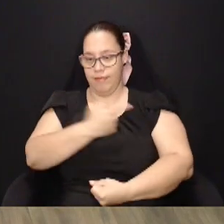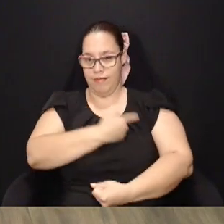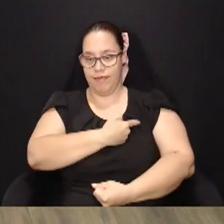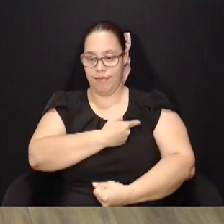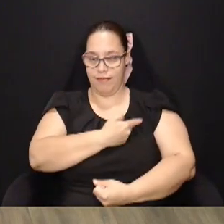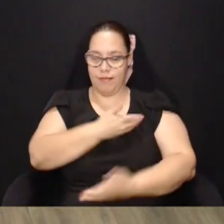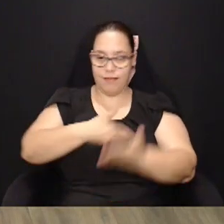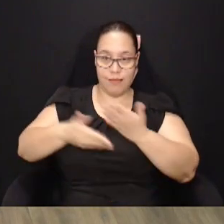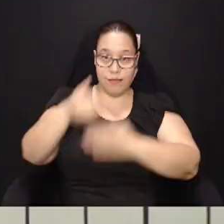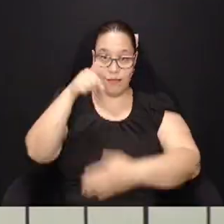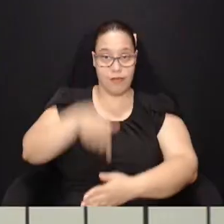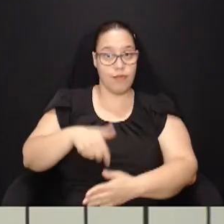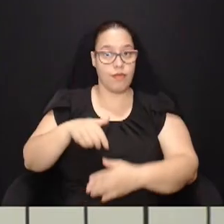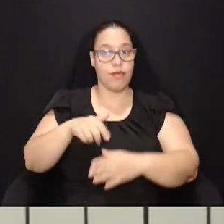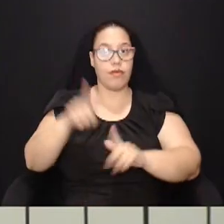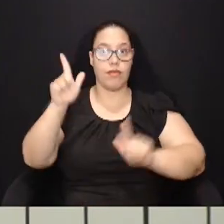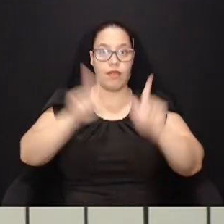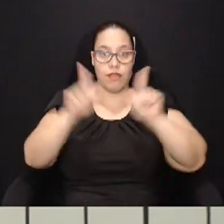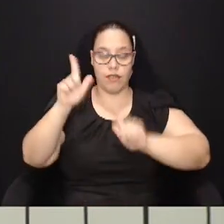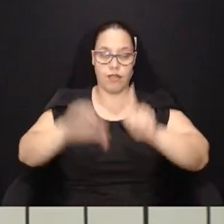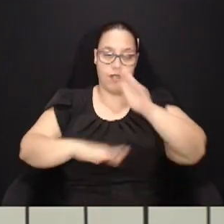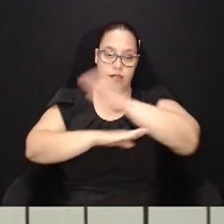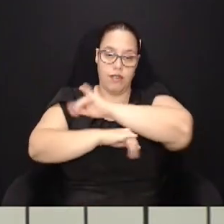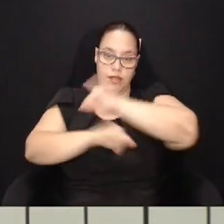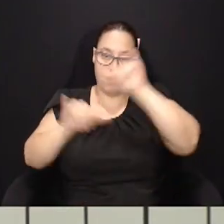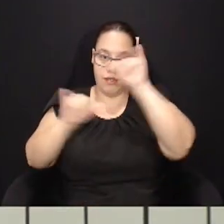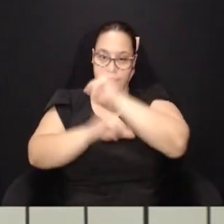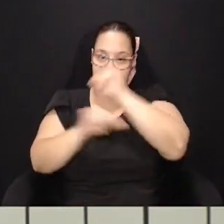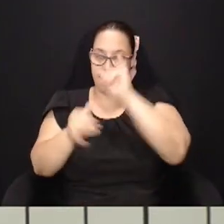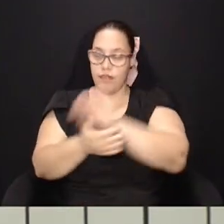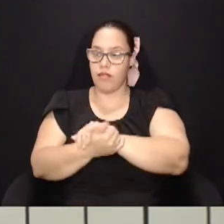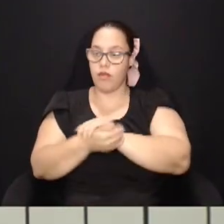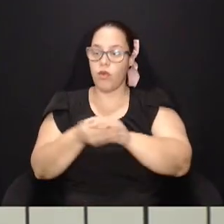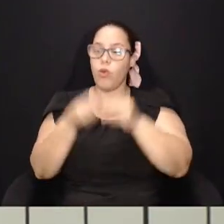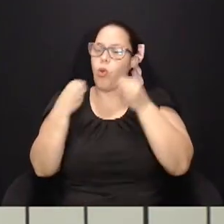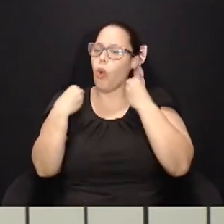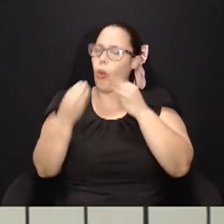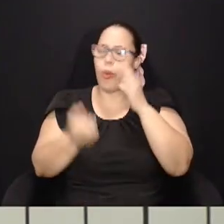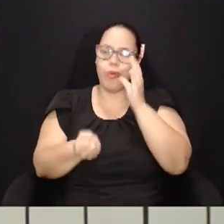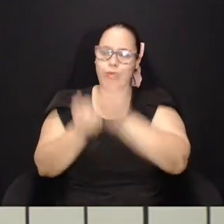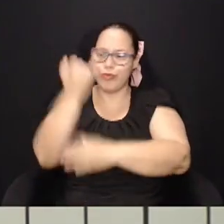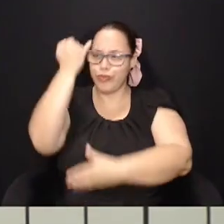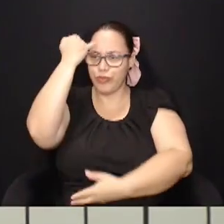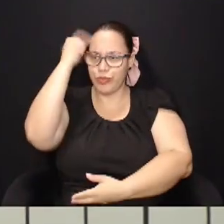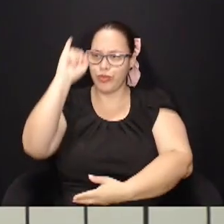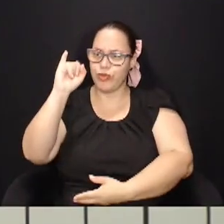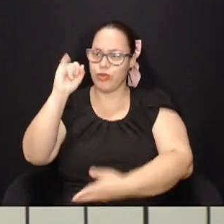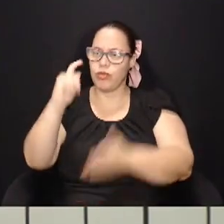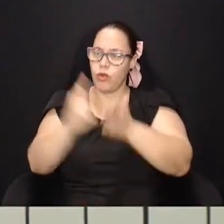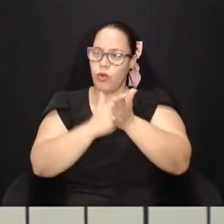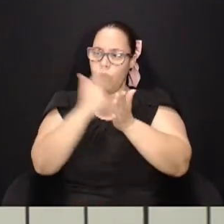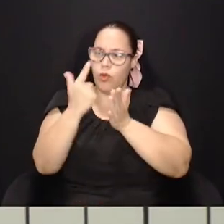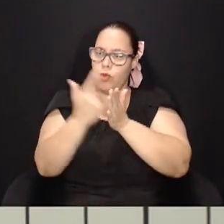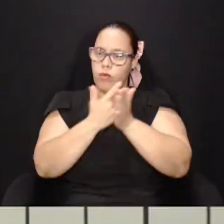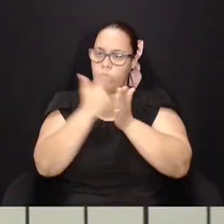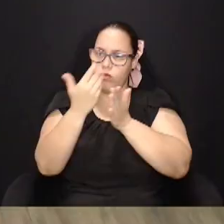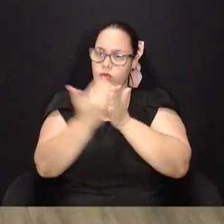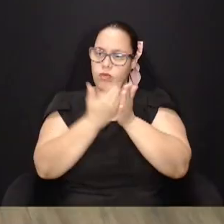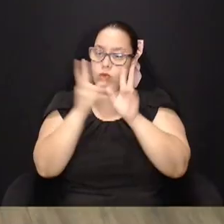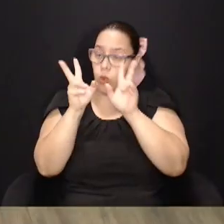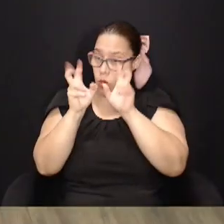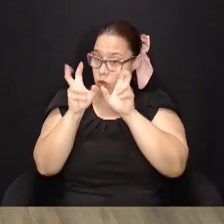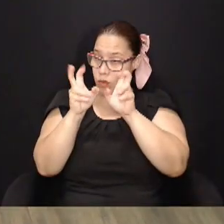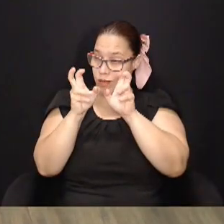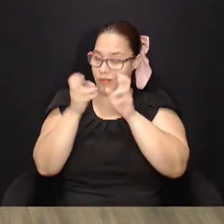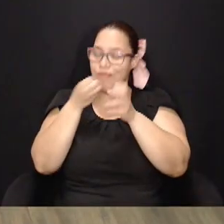do nosso telejornal, do Câmara Notícia, e como surgiu a ideia de lançar um livro com esta temática. Seja